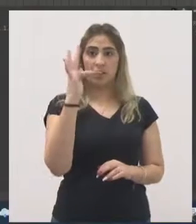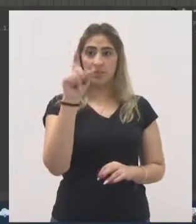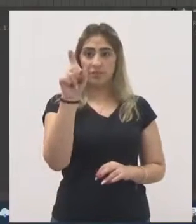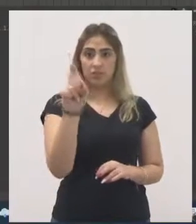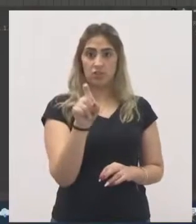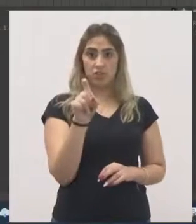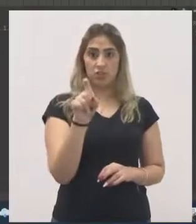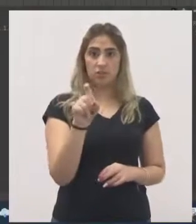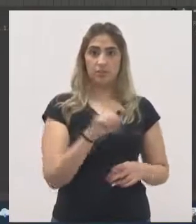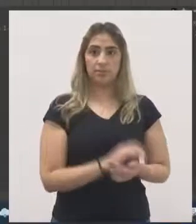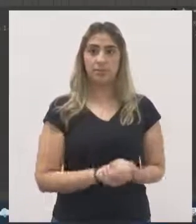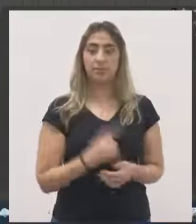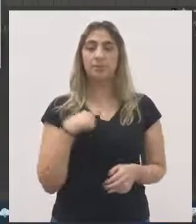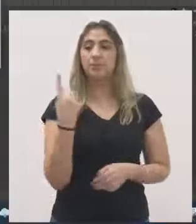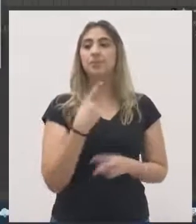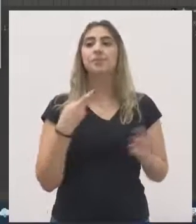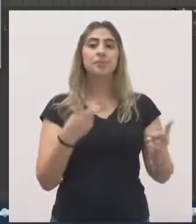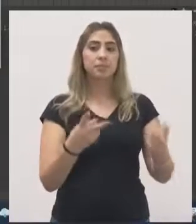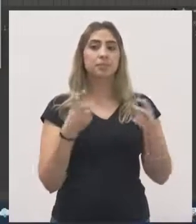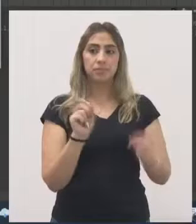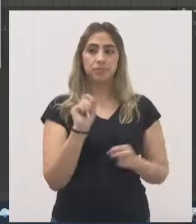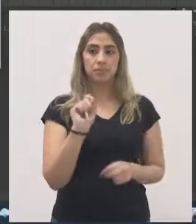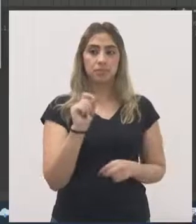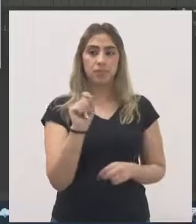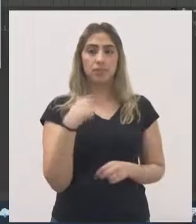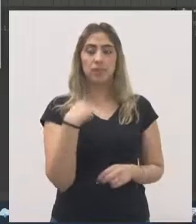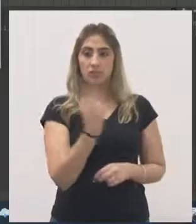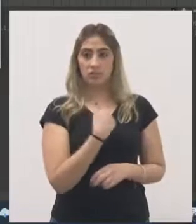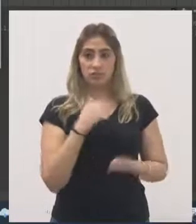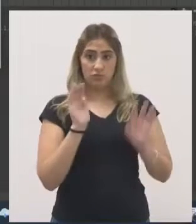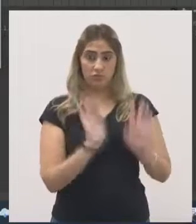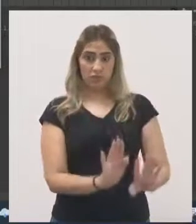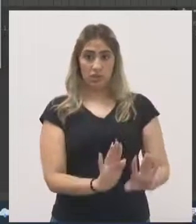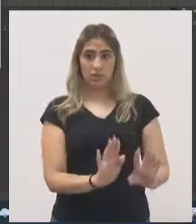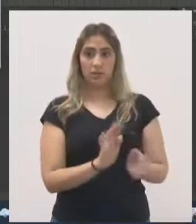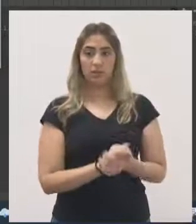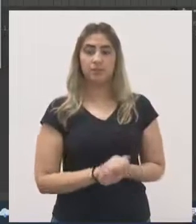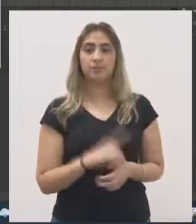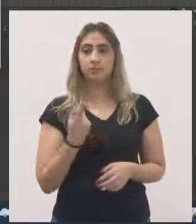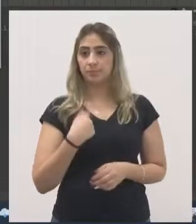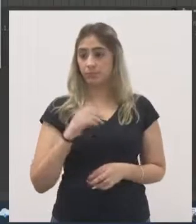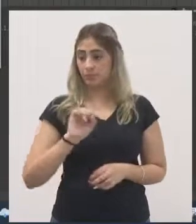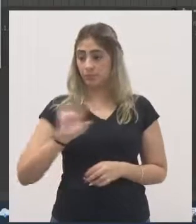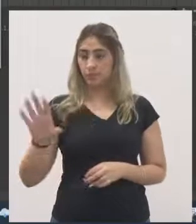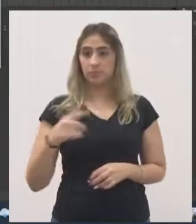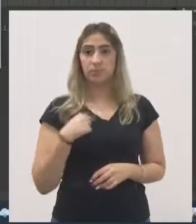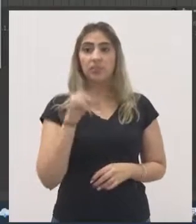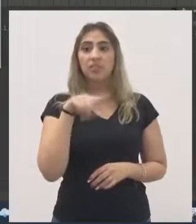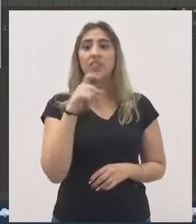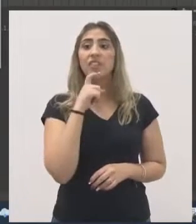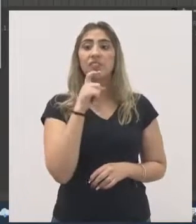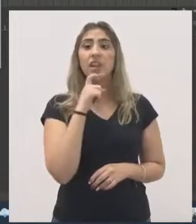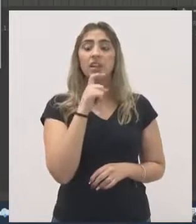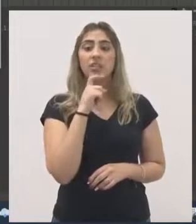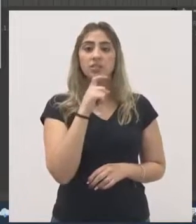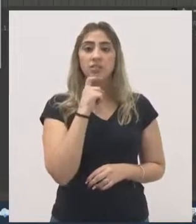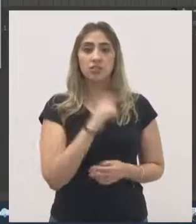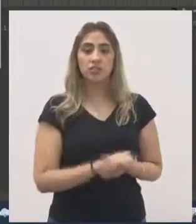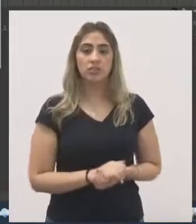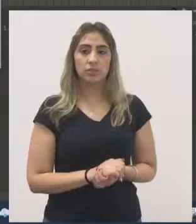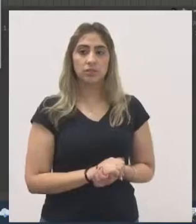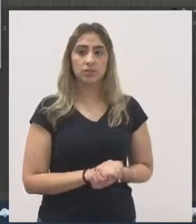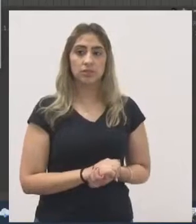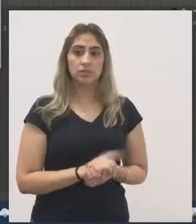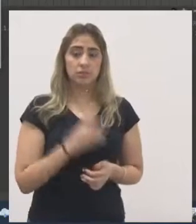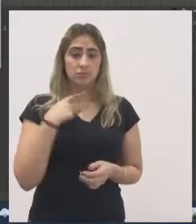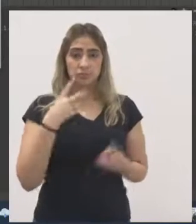FX, vocês vão perceber que vai ficar, depois que eu sair daqui, ele vai ficar verdinho. Ele não ficou porque o